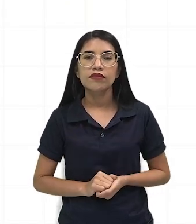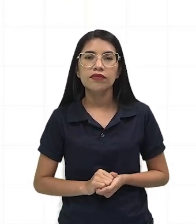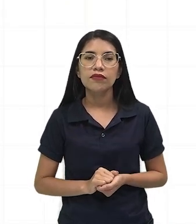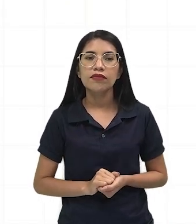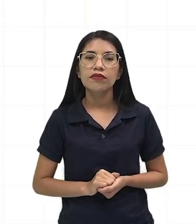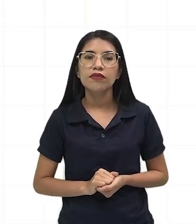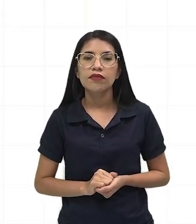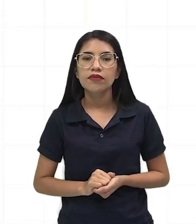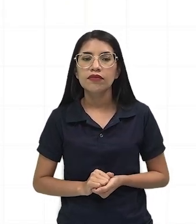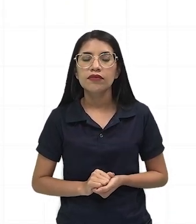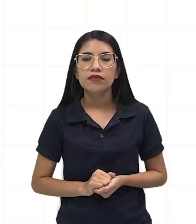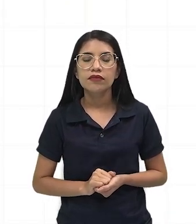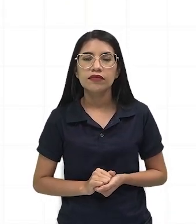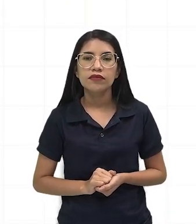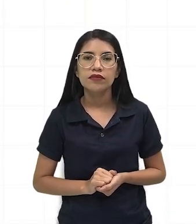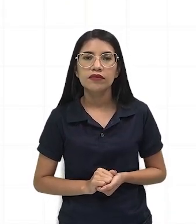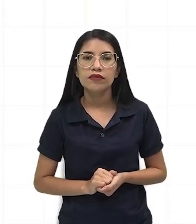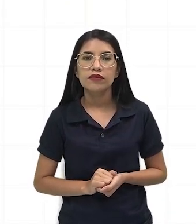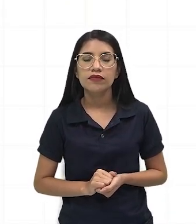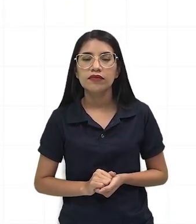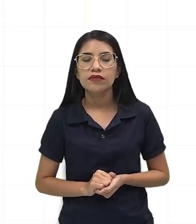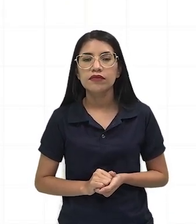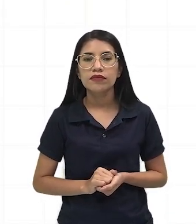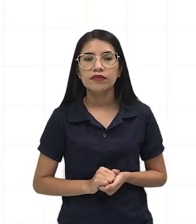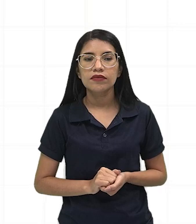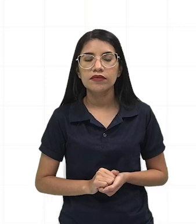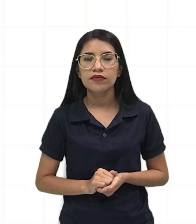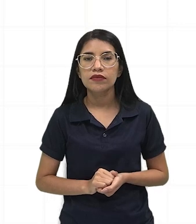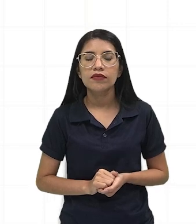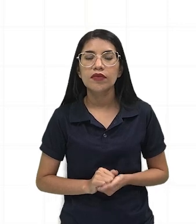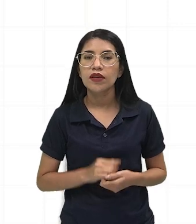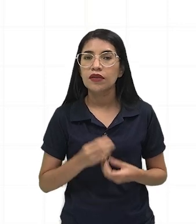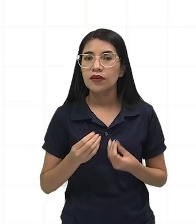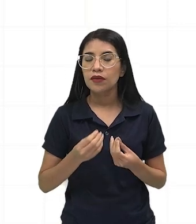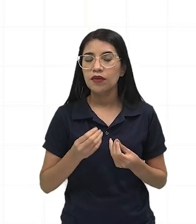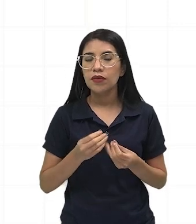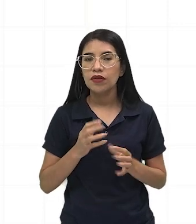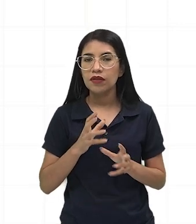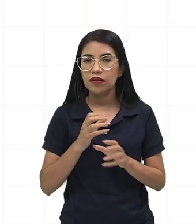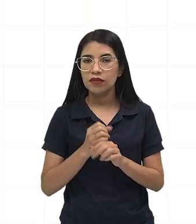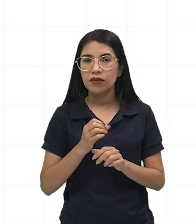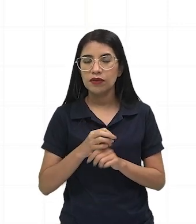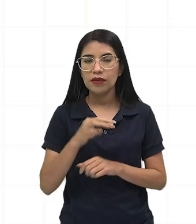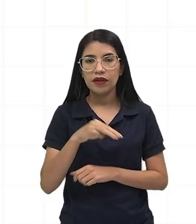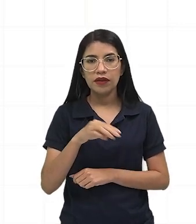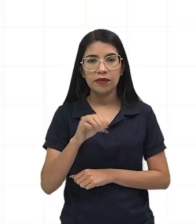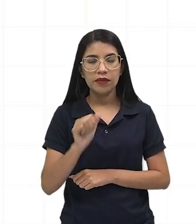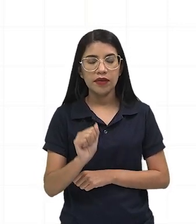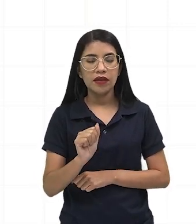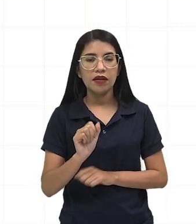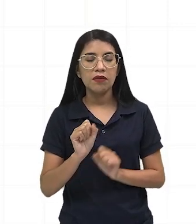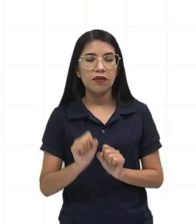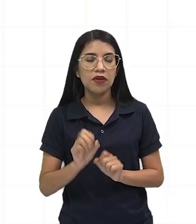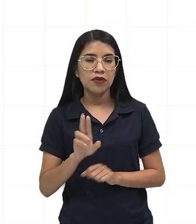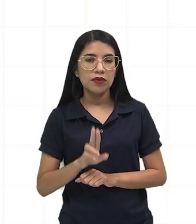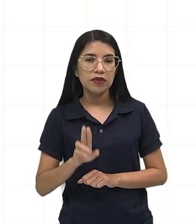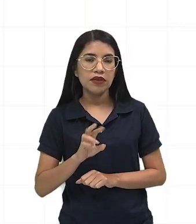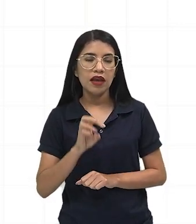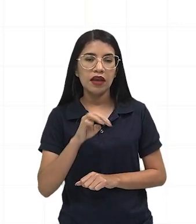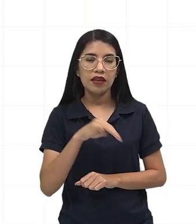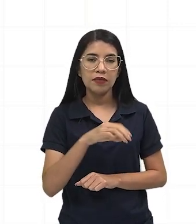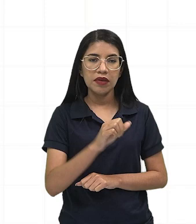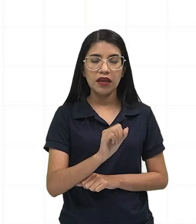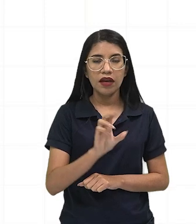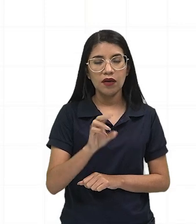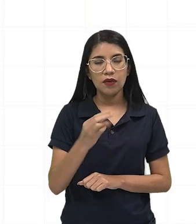ó. A média aritmética. Como é que eu faço a média aritmética? Eu posso utilizar x barra, eu vou